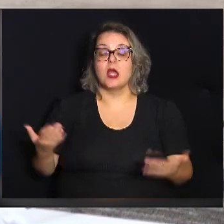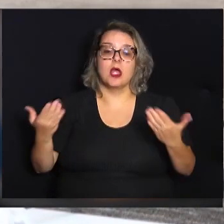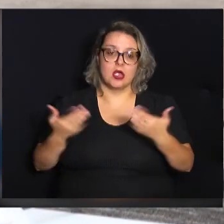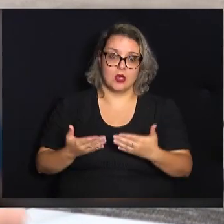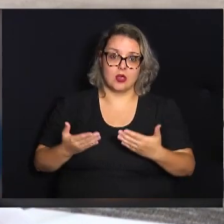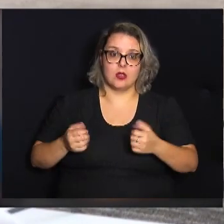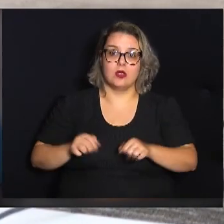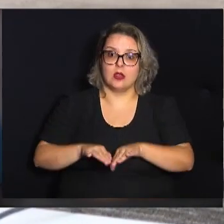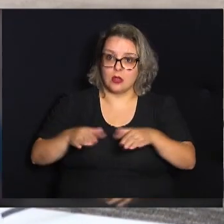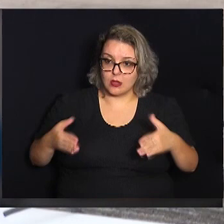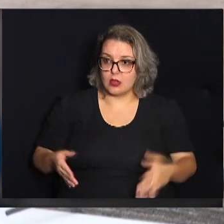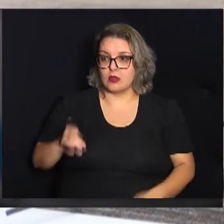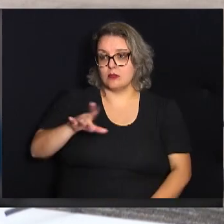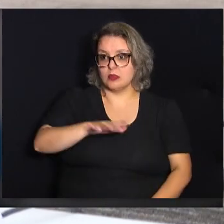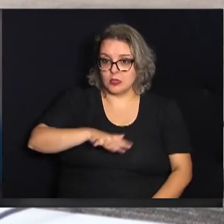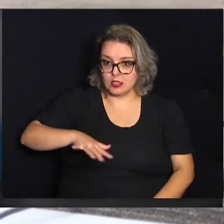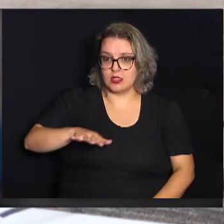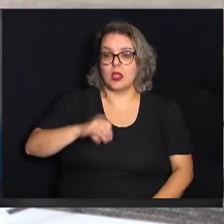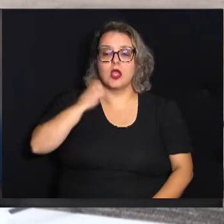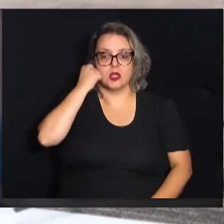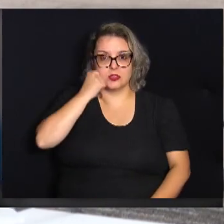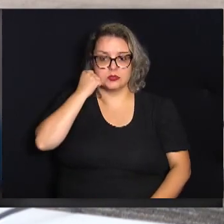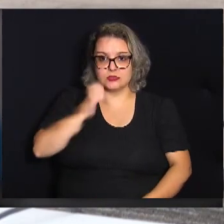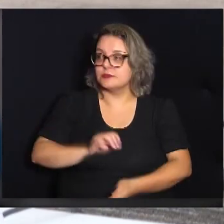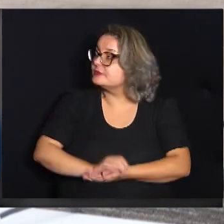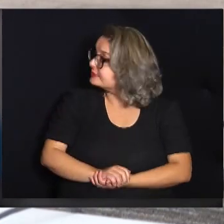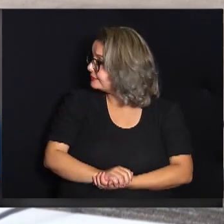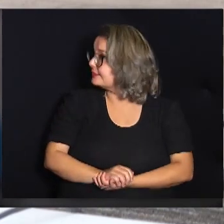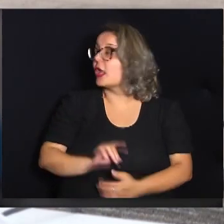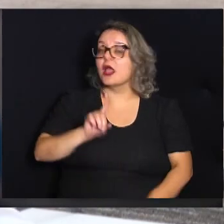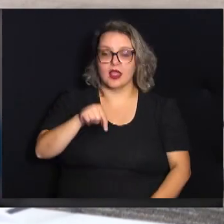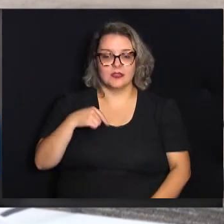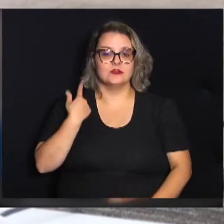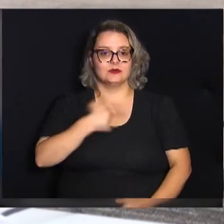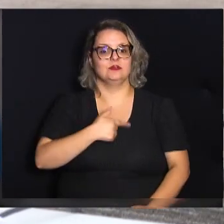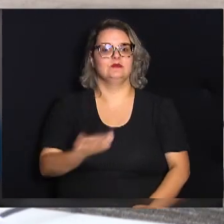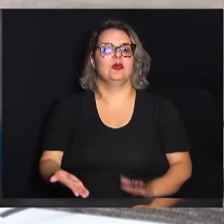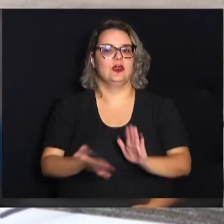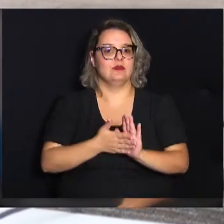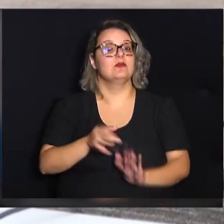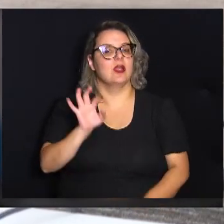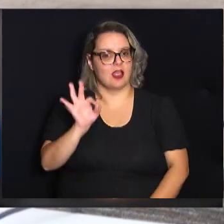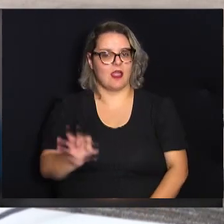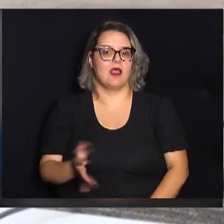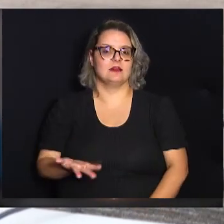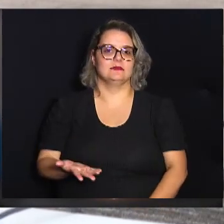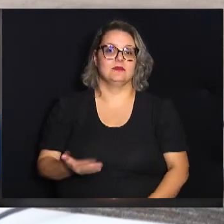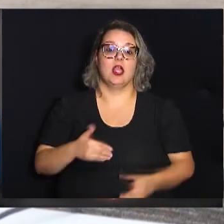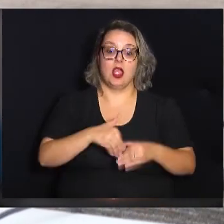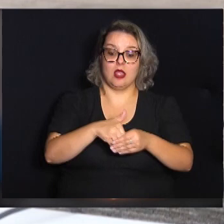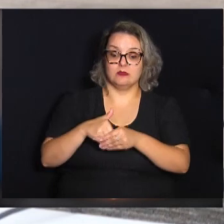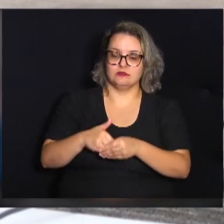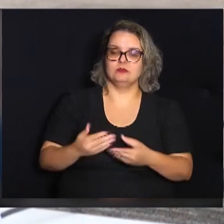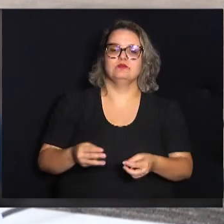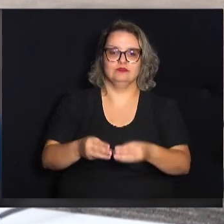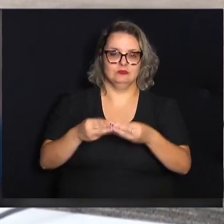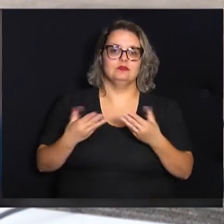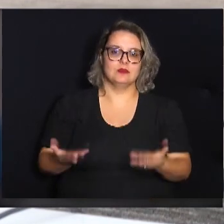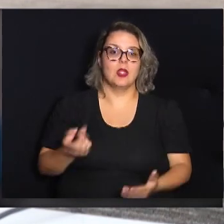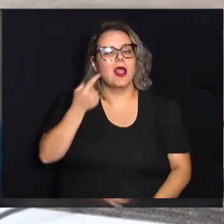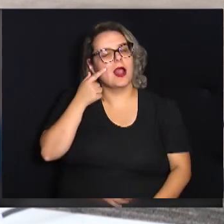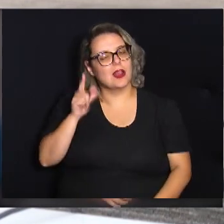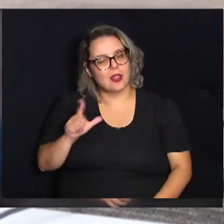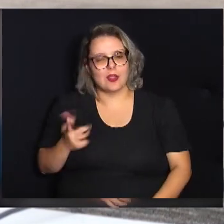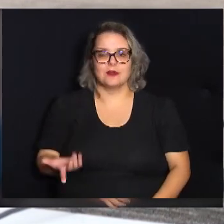à mobilidade, à temperatura, à saúde pública, mas que ações, né, da